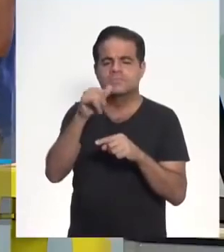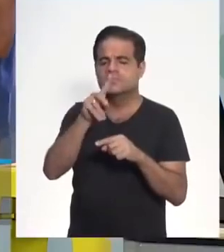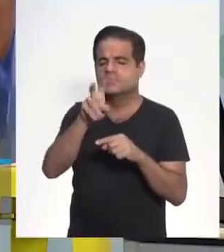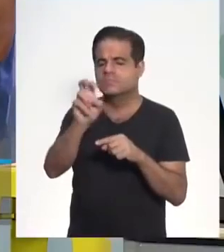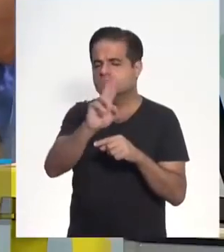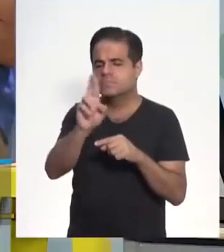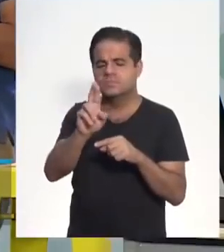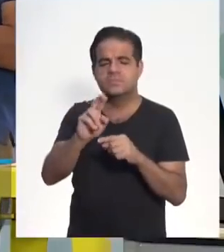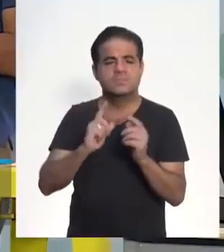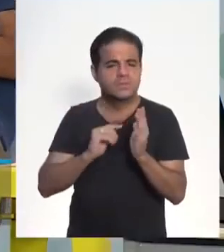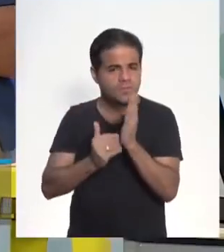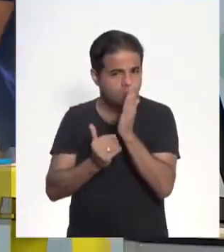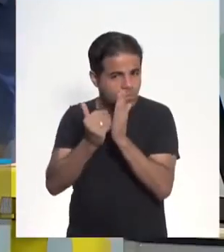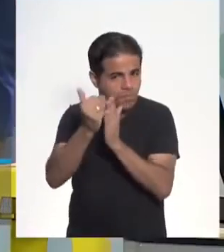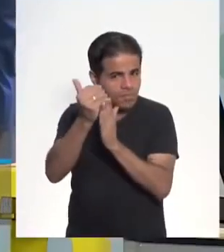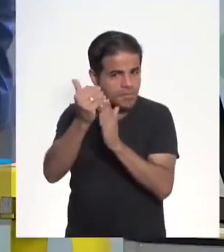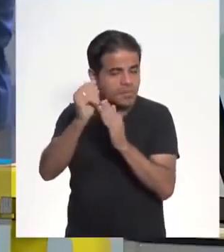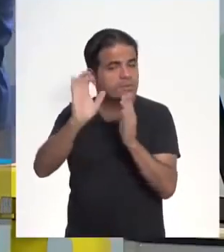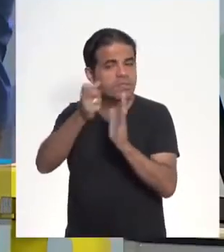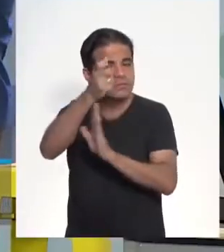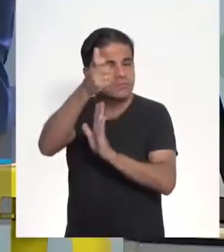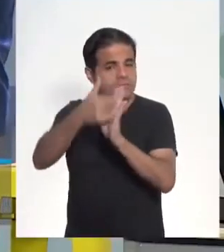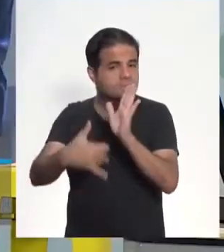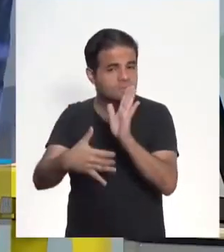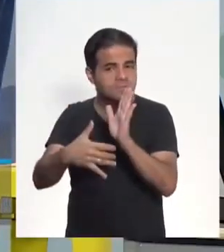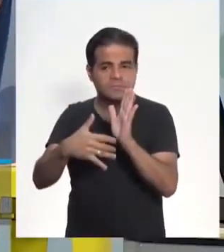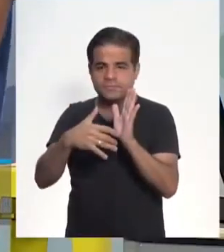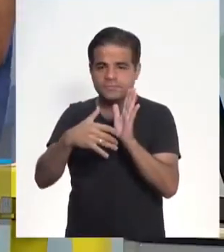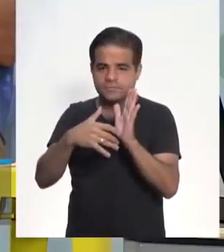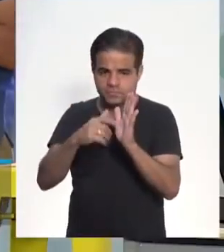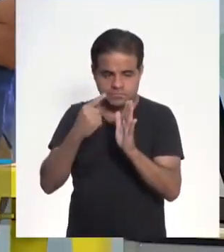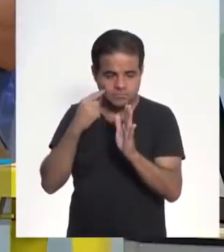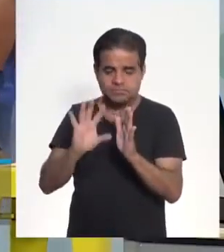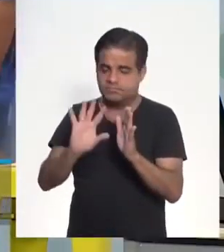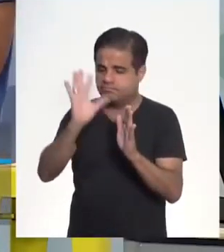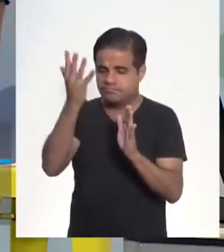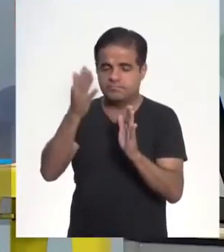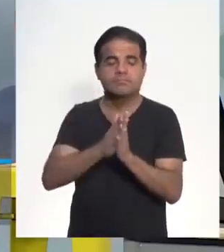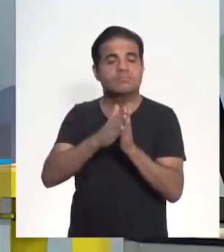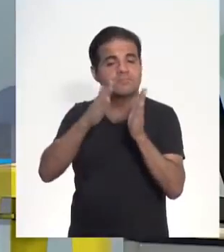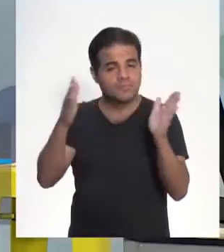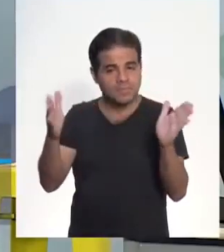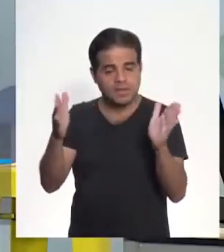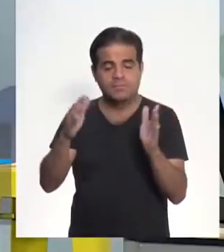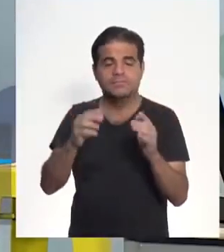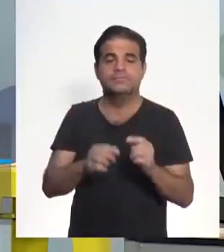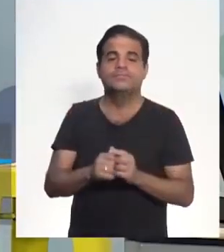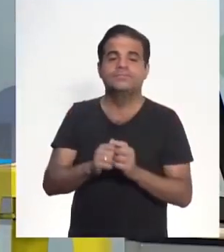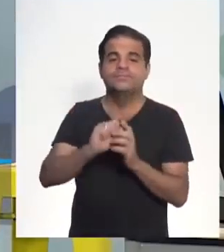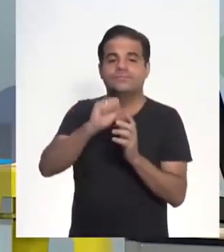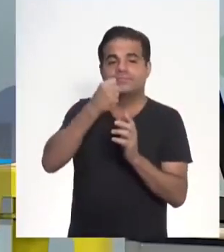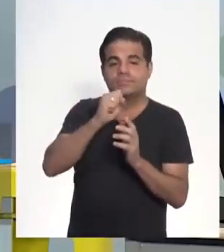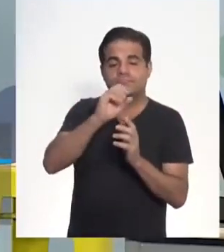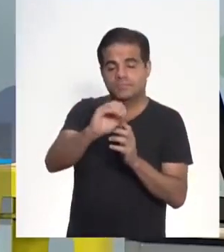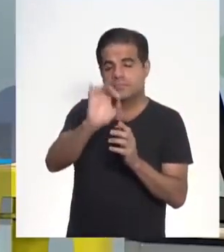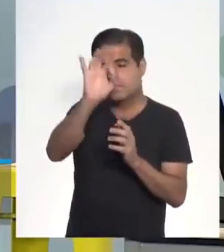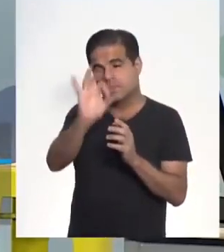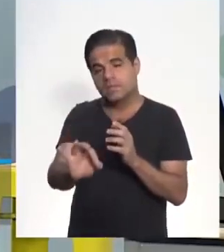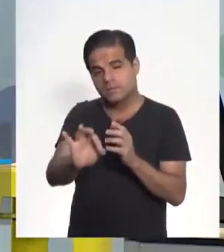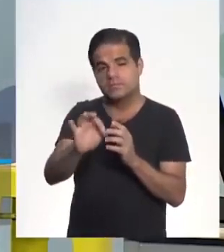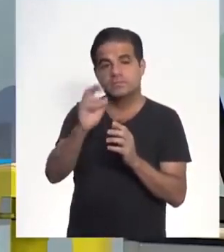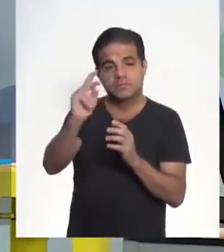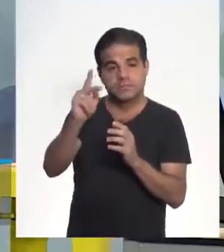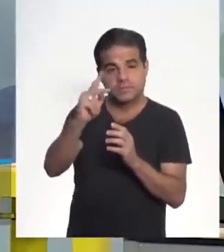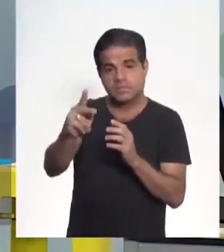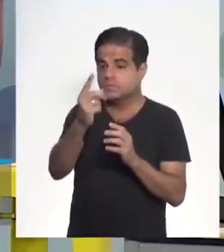R$15, houve um aumento, e aí a gente já definiu por que aconteceu esses aumentos, tá? De 80% no